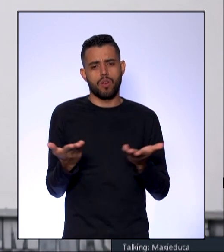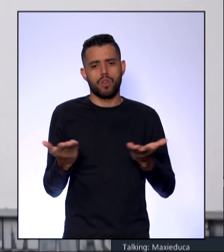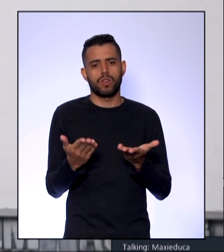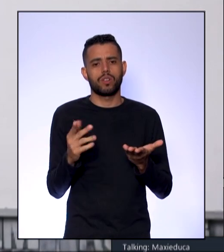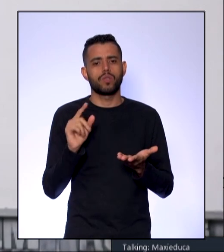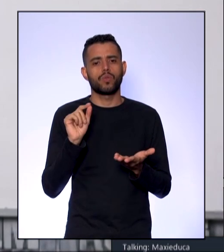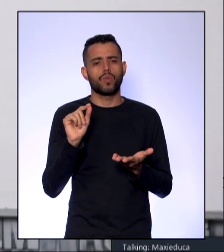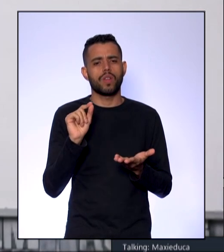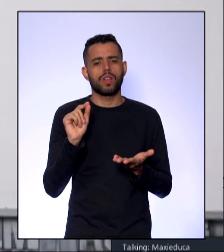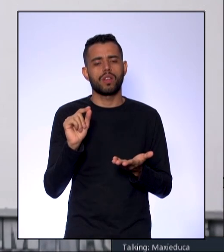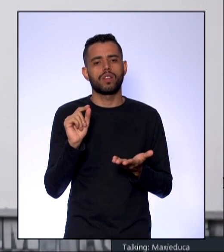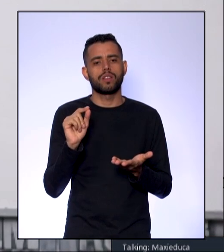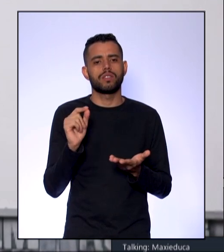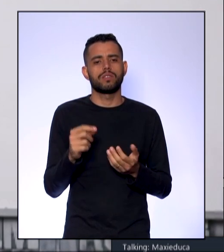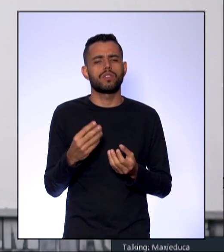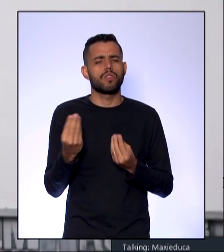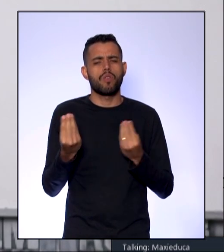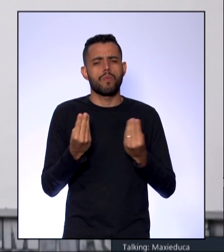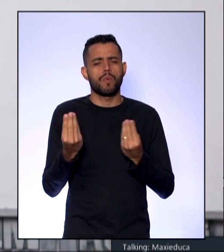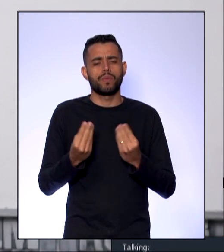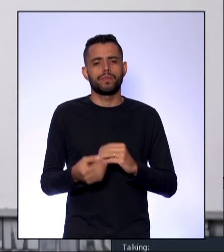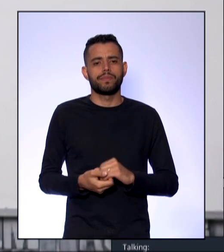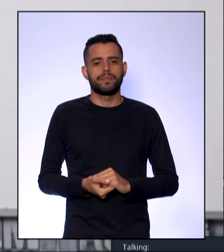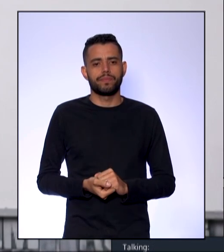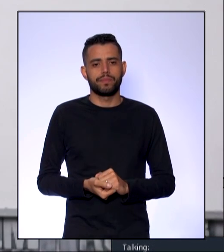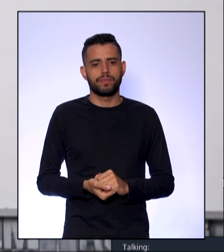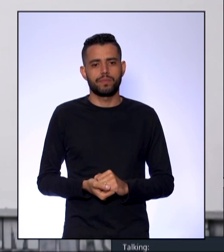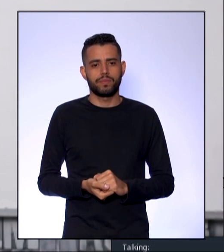a seguinte interpretação.